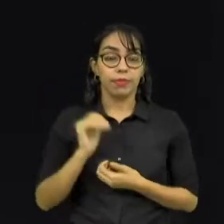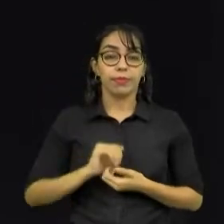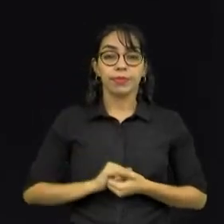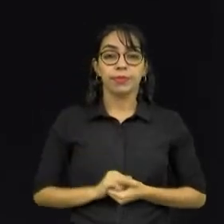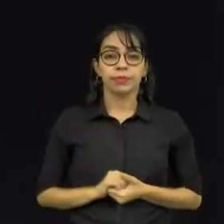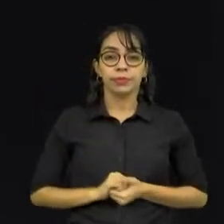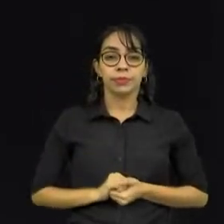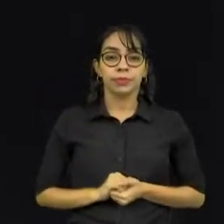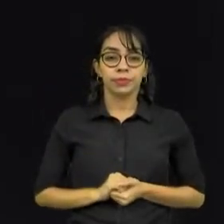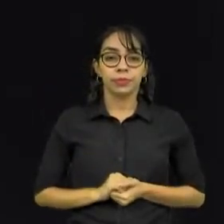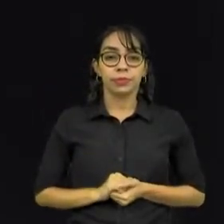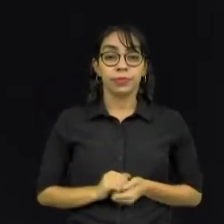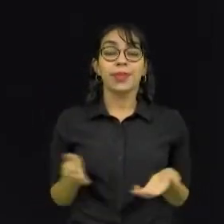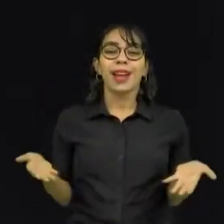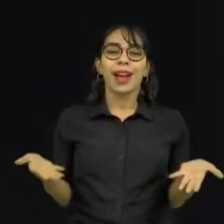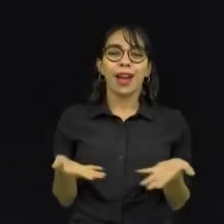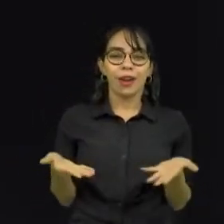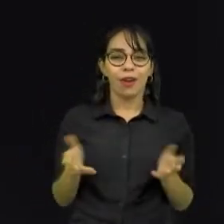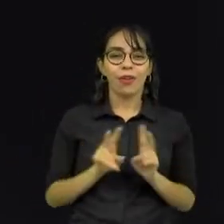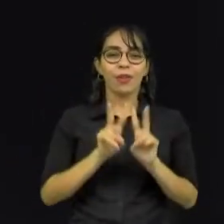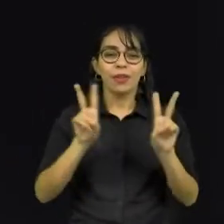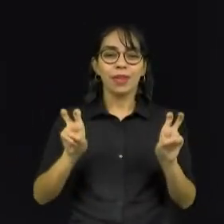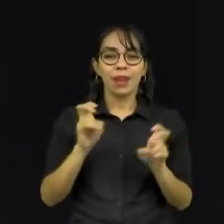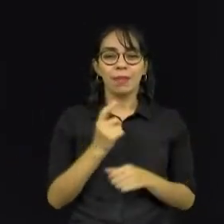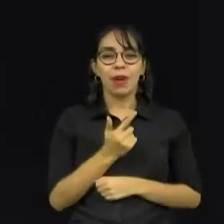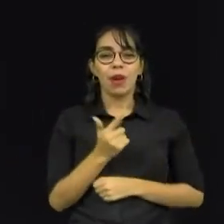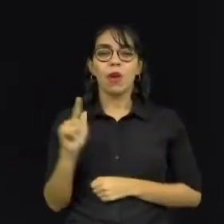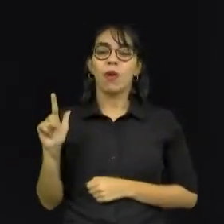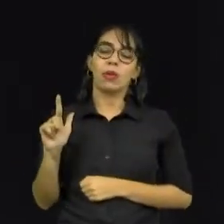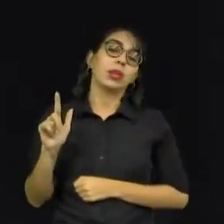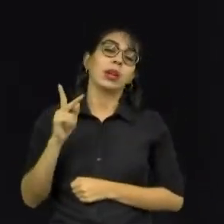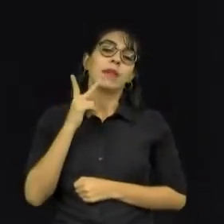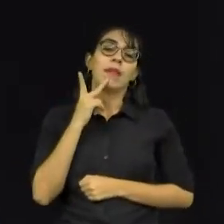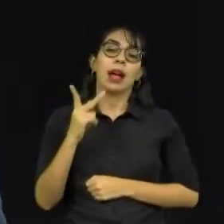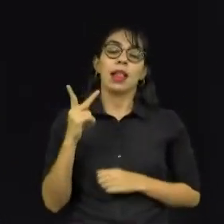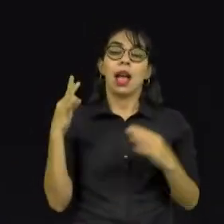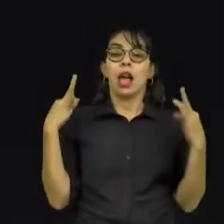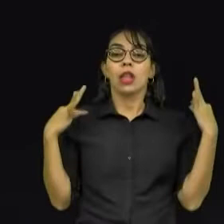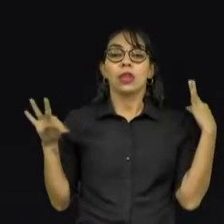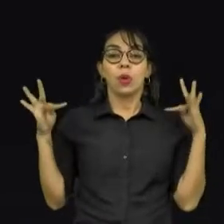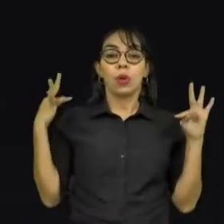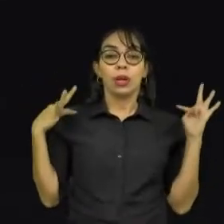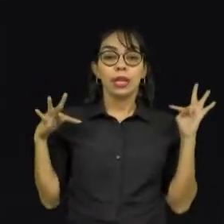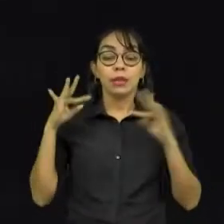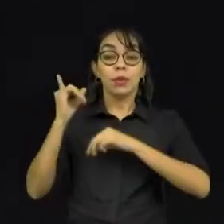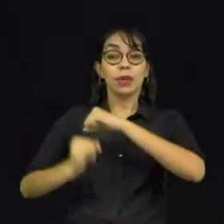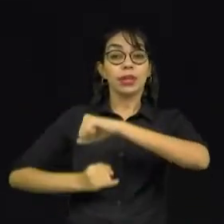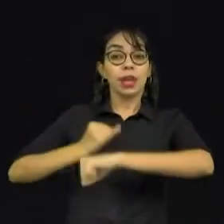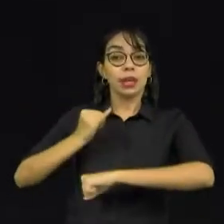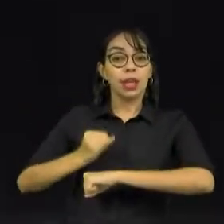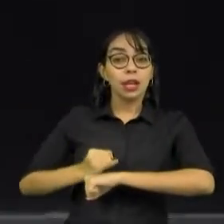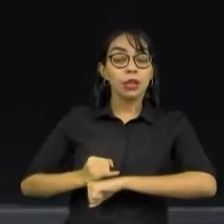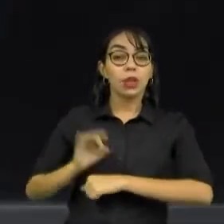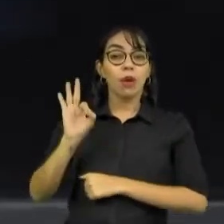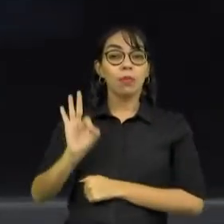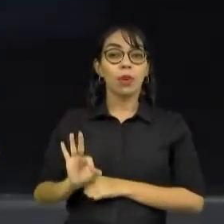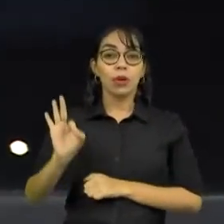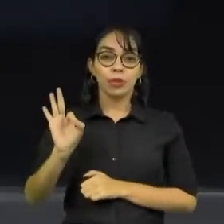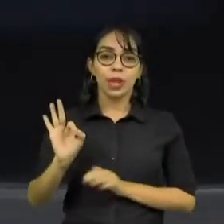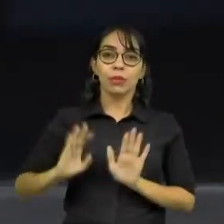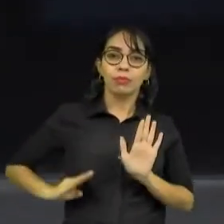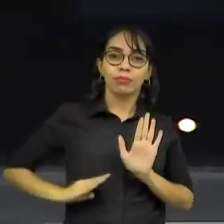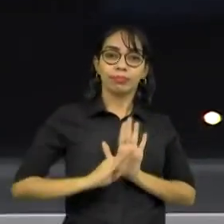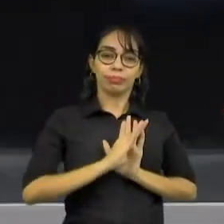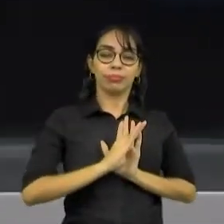Agora a gente muda de assunto para falar que o setor de turismo internacional cresceu consideravelmente nos primeiros